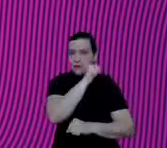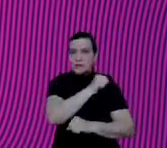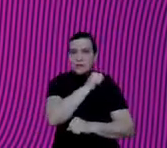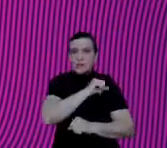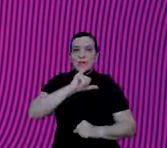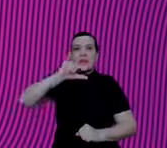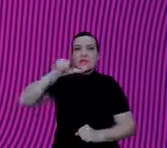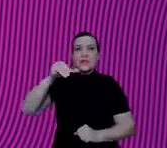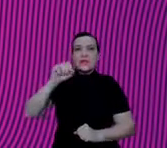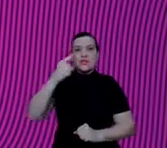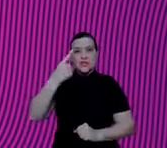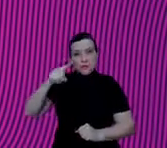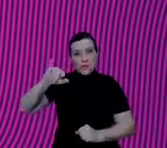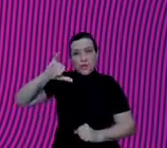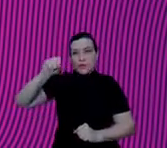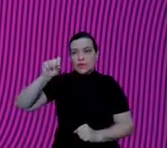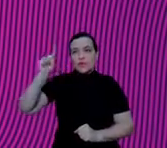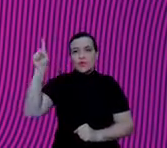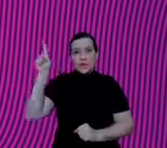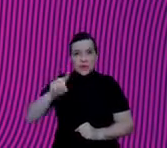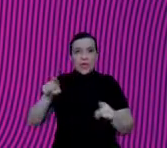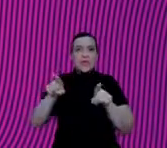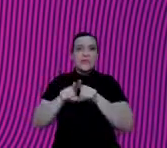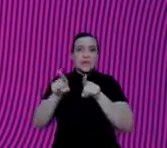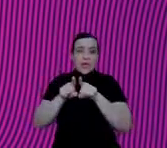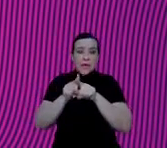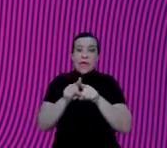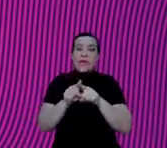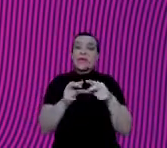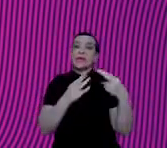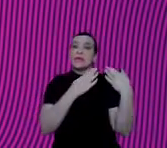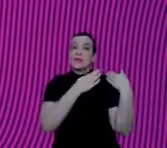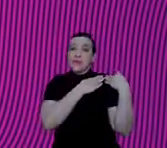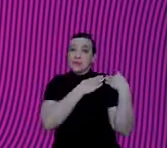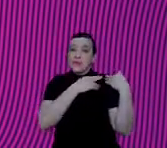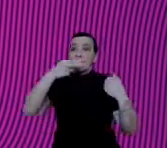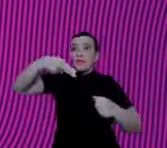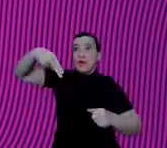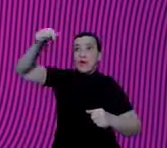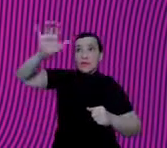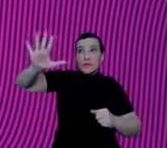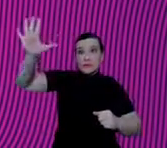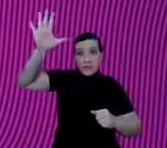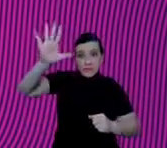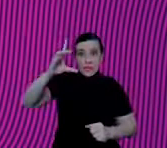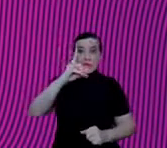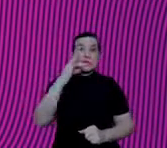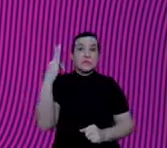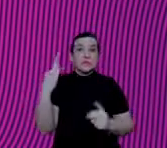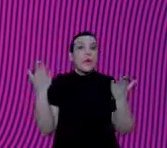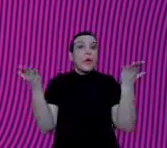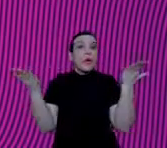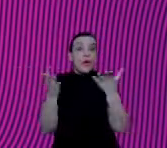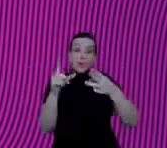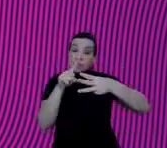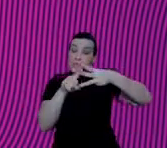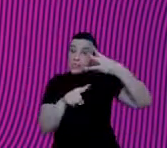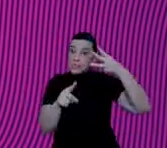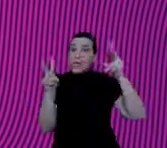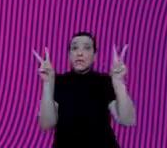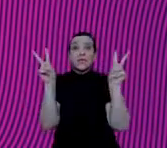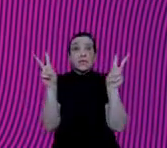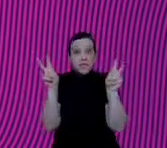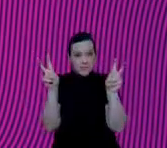que conduz Nordeste e Distrito Federal. Hoje, os três temas que nós temos aqui para